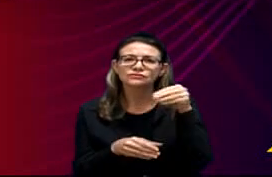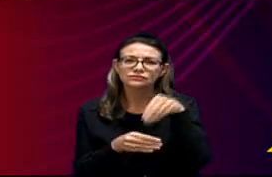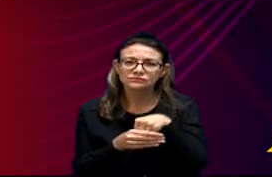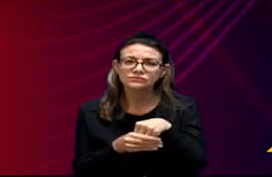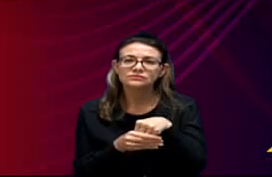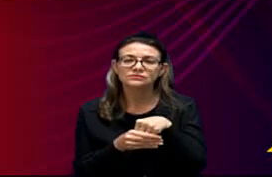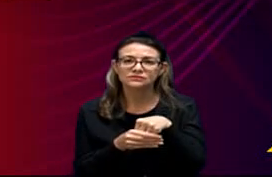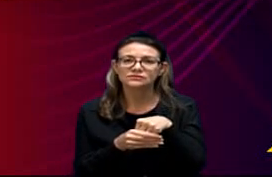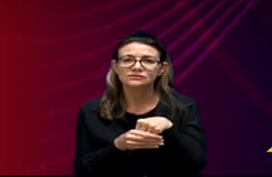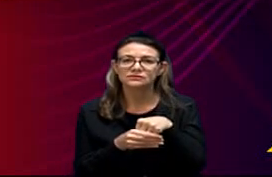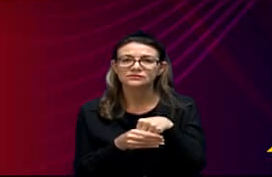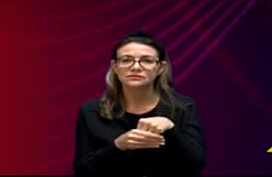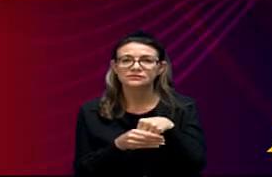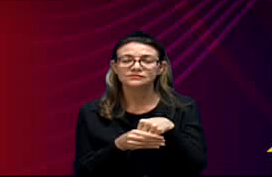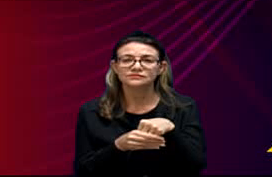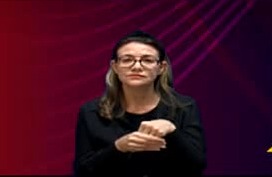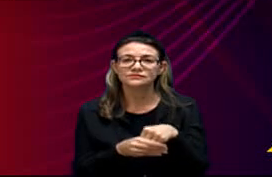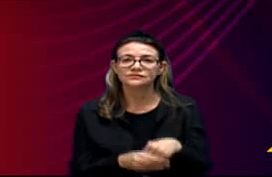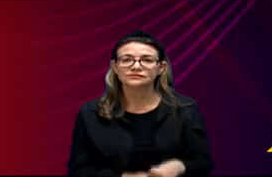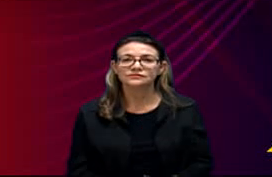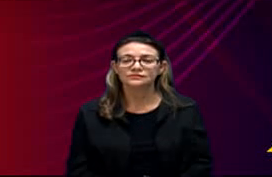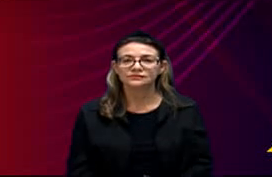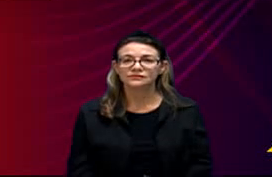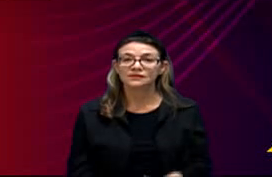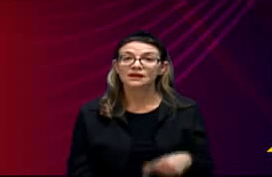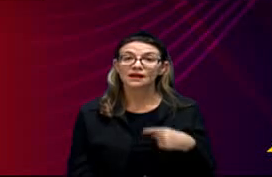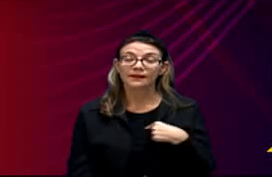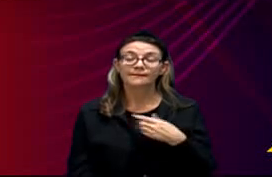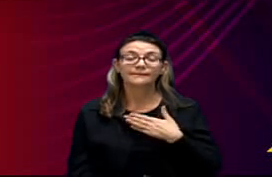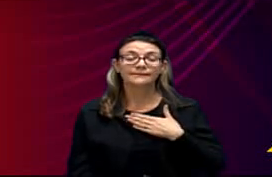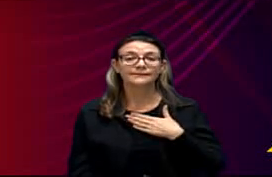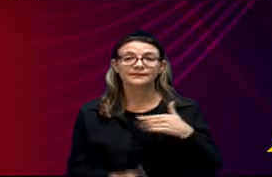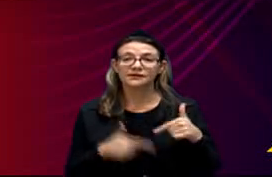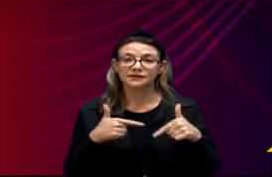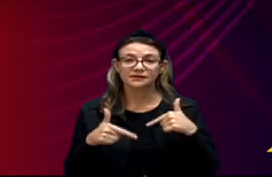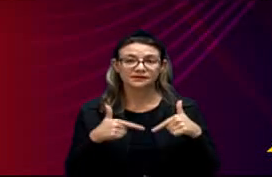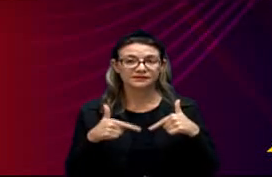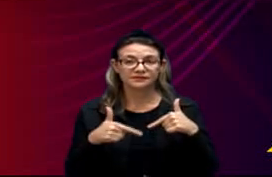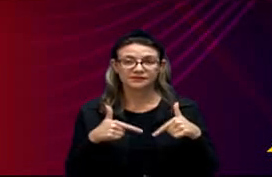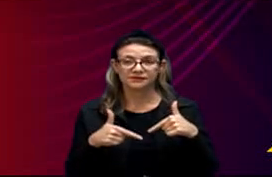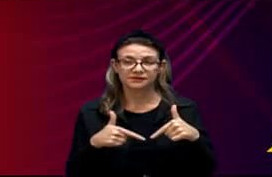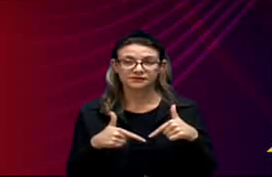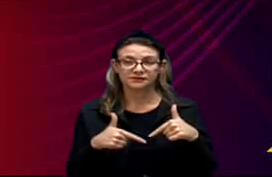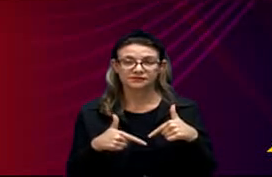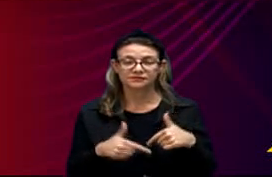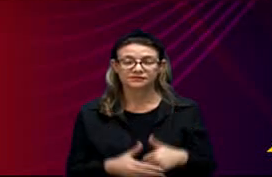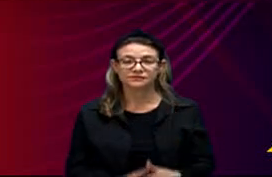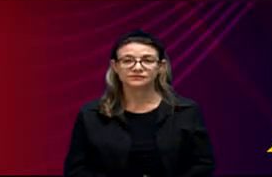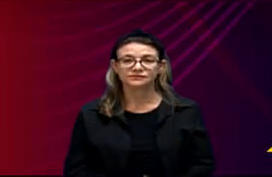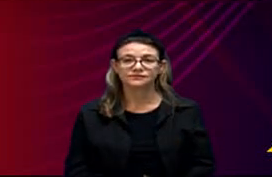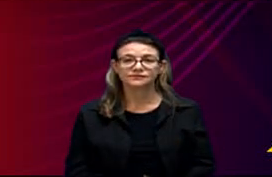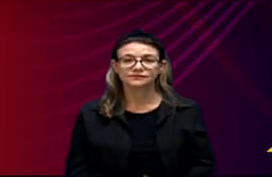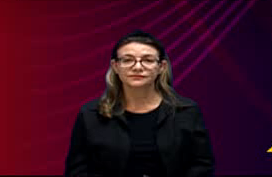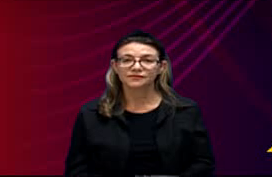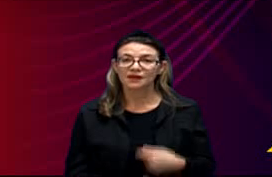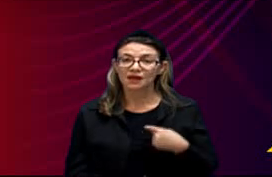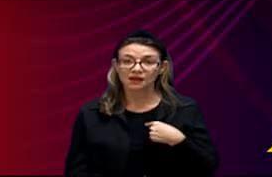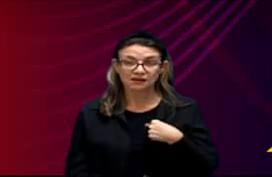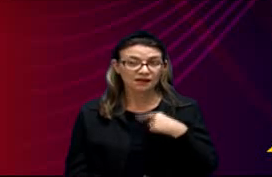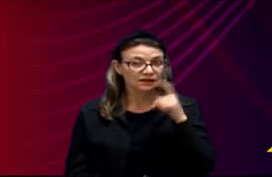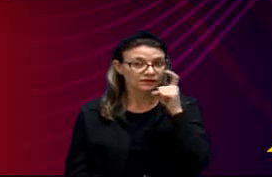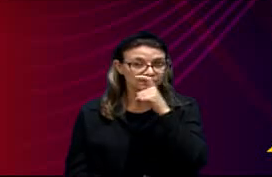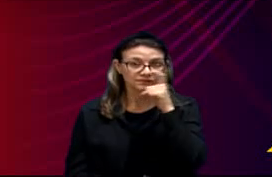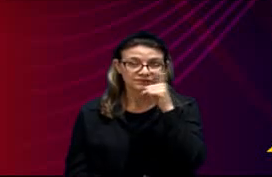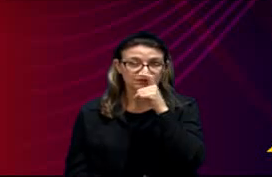partido eu não ganhei G através G do meu trabalho através do meu trabalho não por causa dele vereador mas não tô mentindo